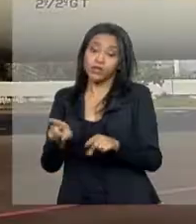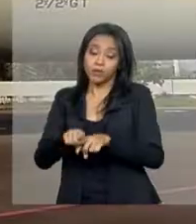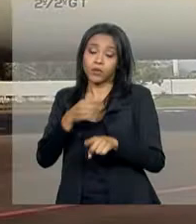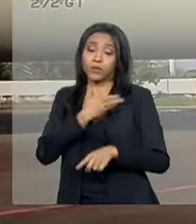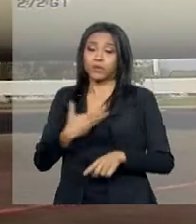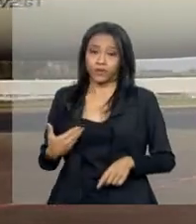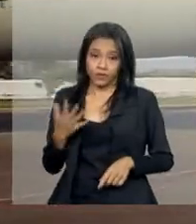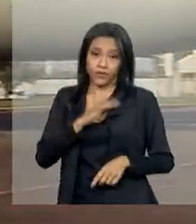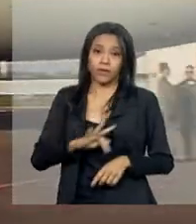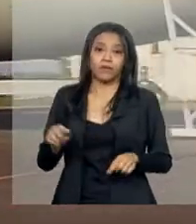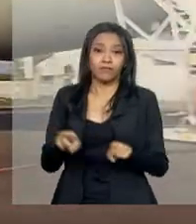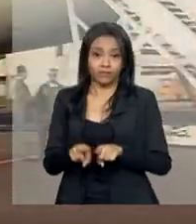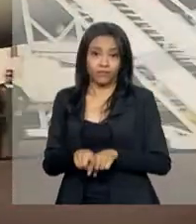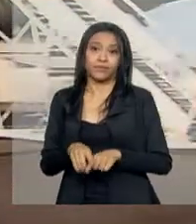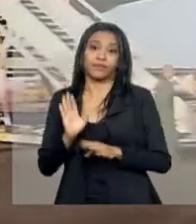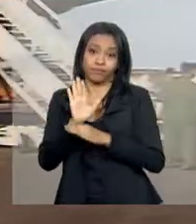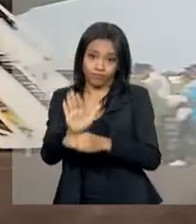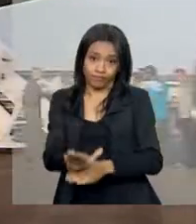eles.